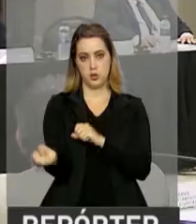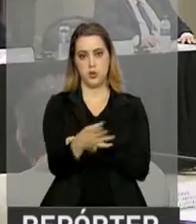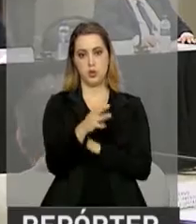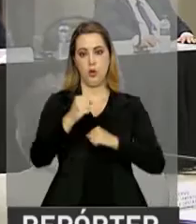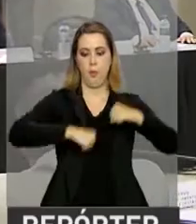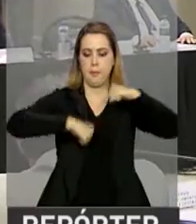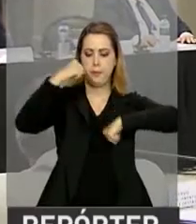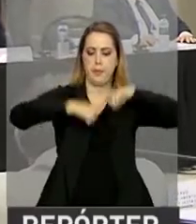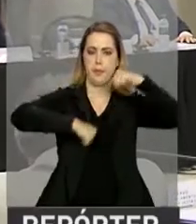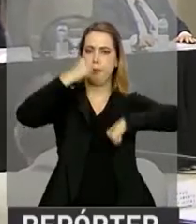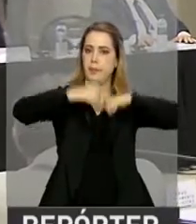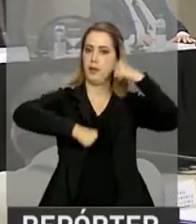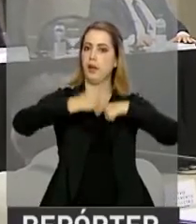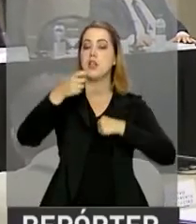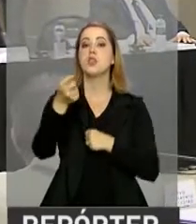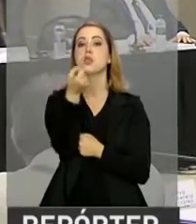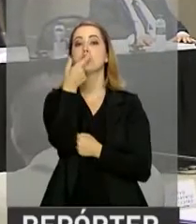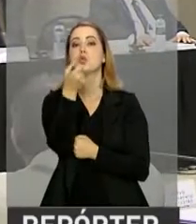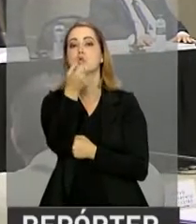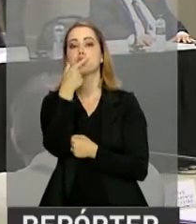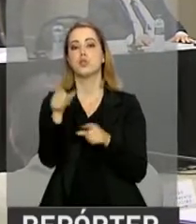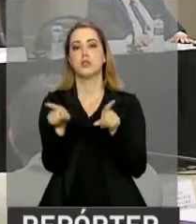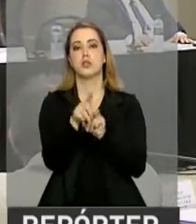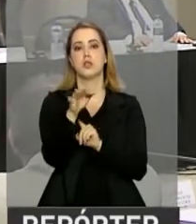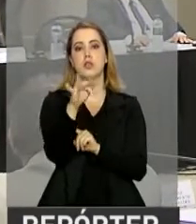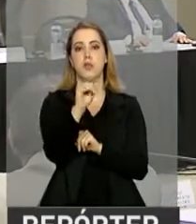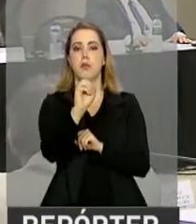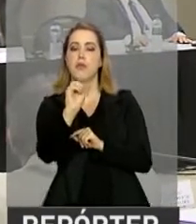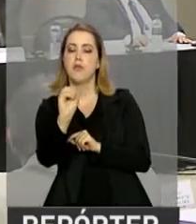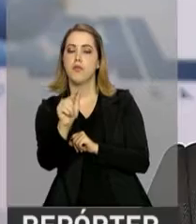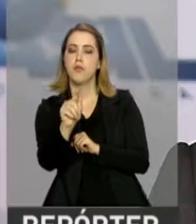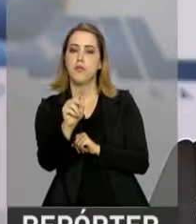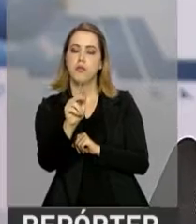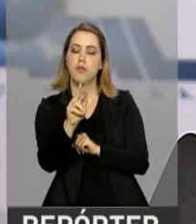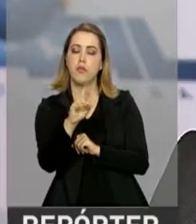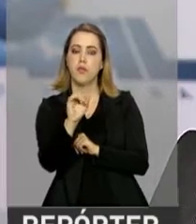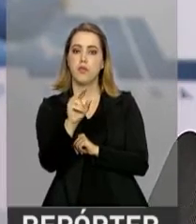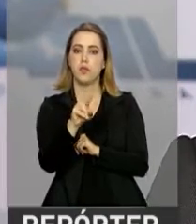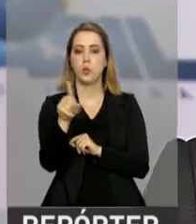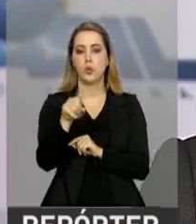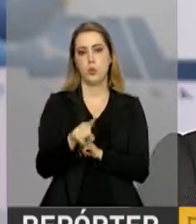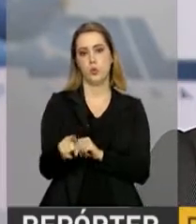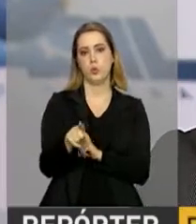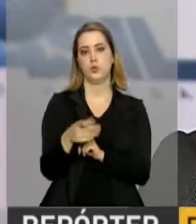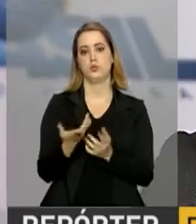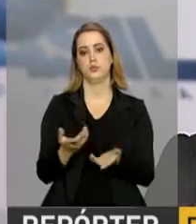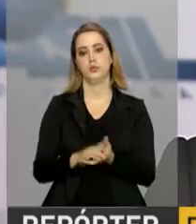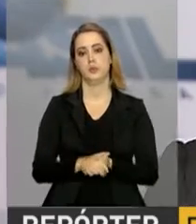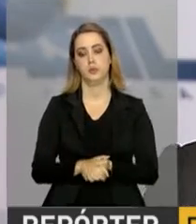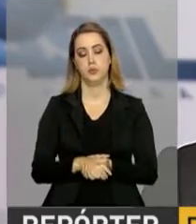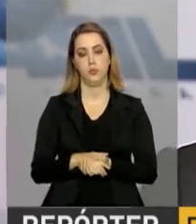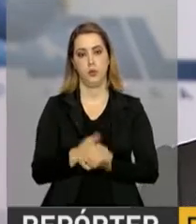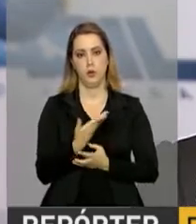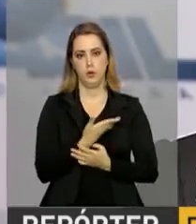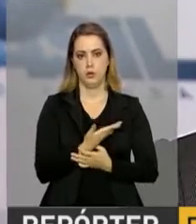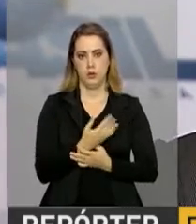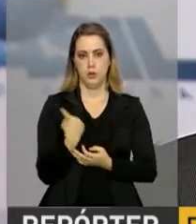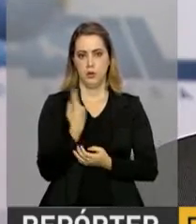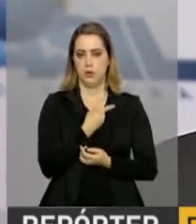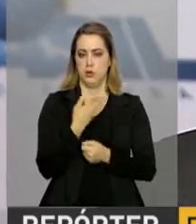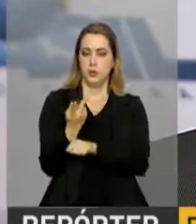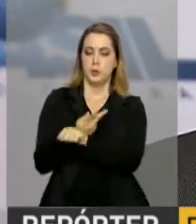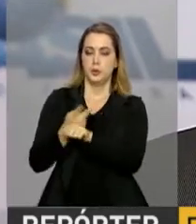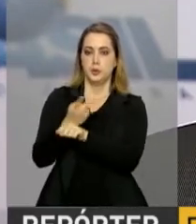devem ser construídas na fiocruz butantã equipar nós estamos buscando parceiros tecnológicos que tenham no seu pai